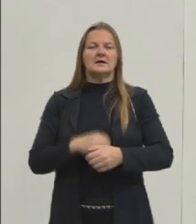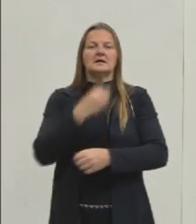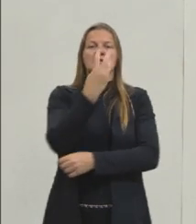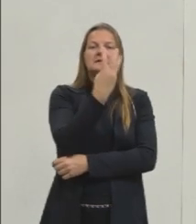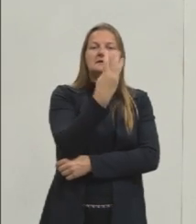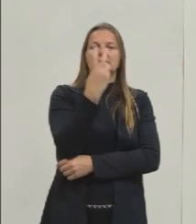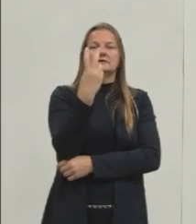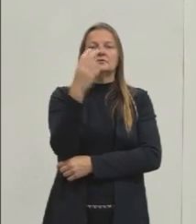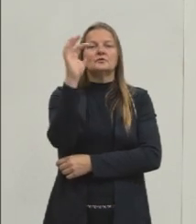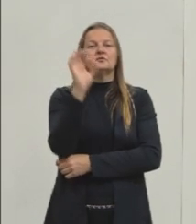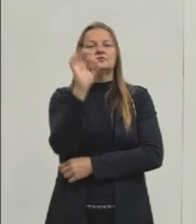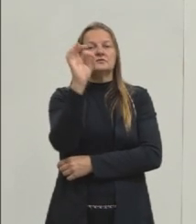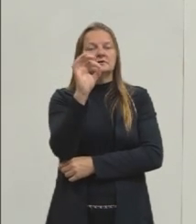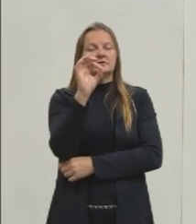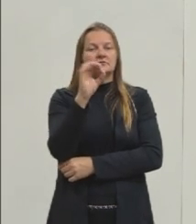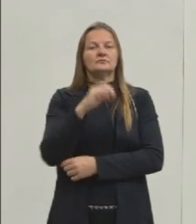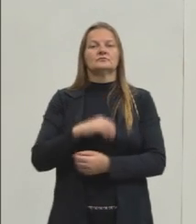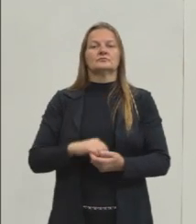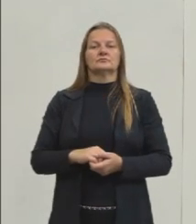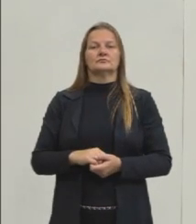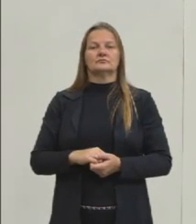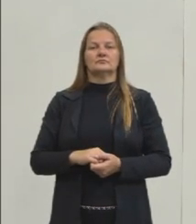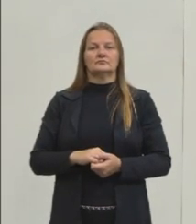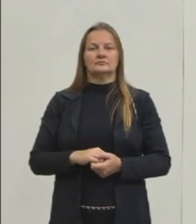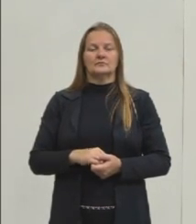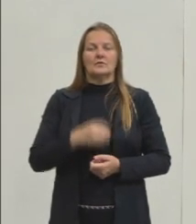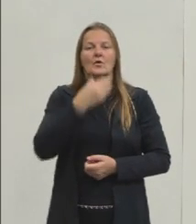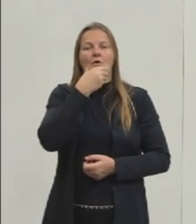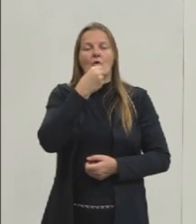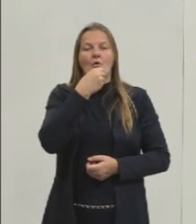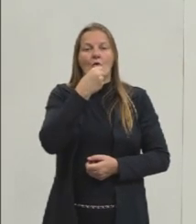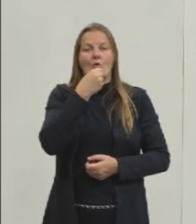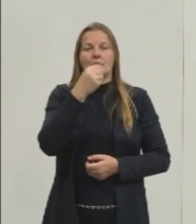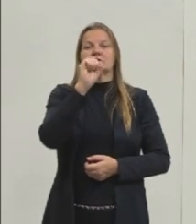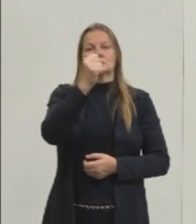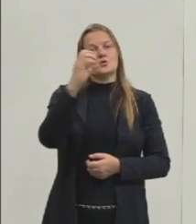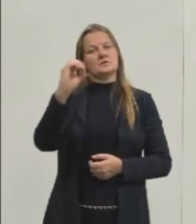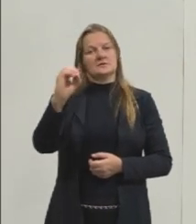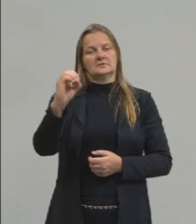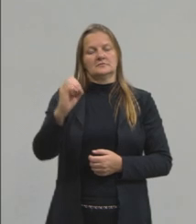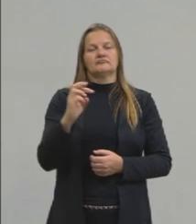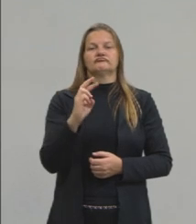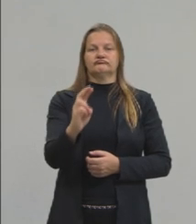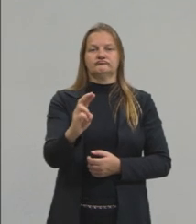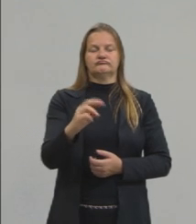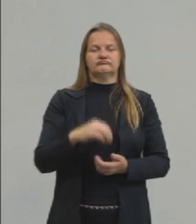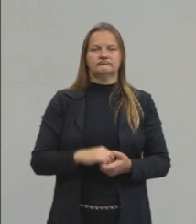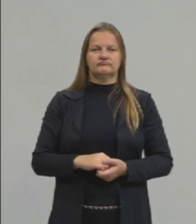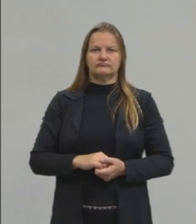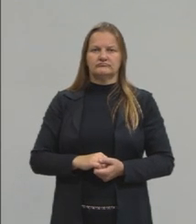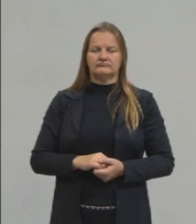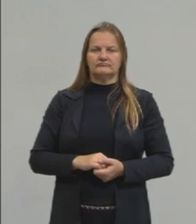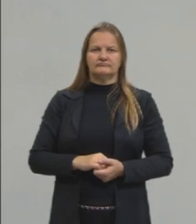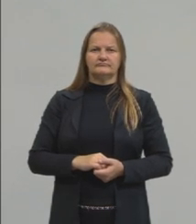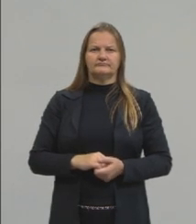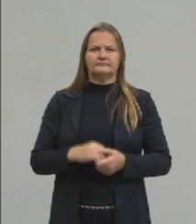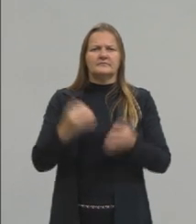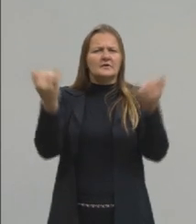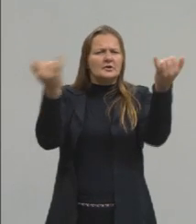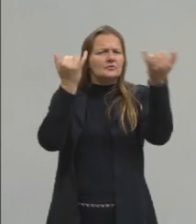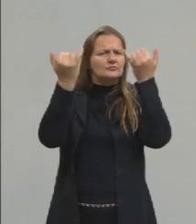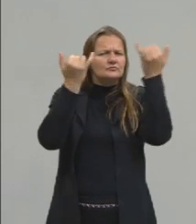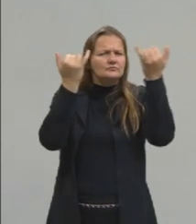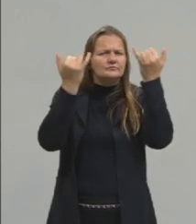isso 80 são 80 homens ou seja o enunciado nos dias retomando ainda